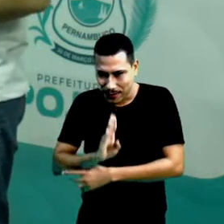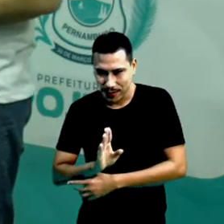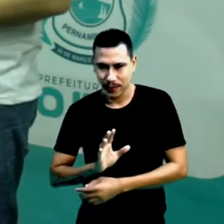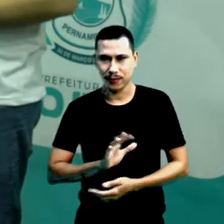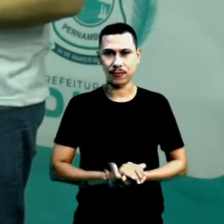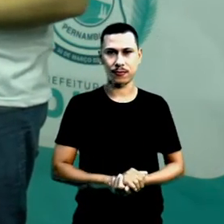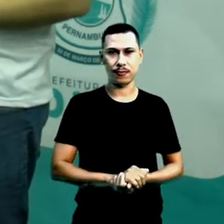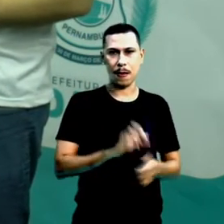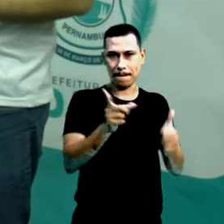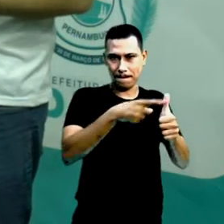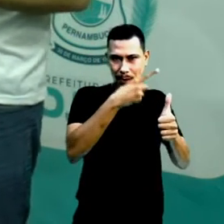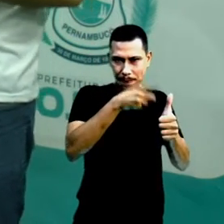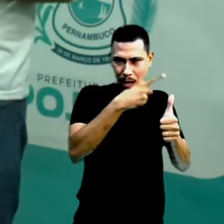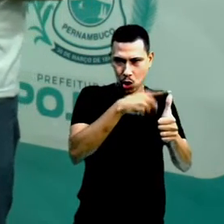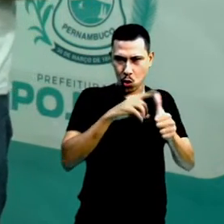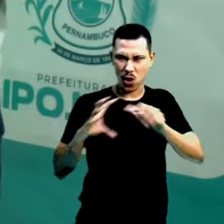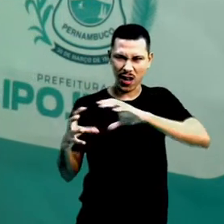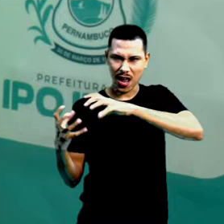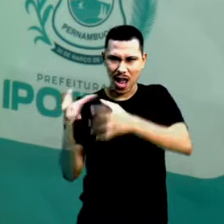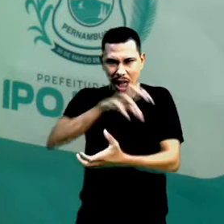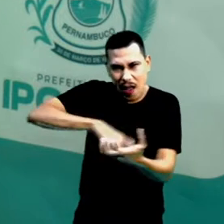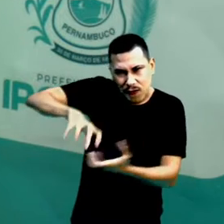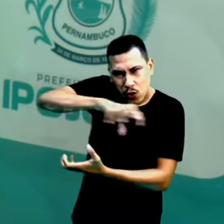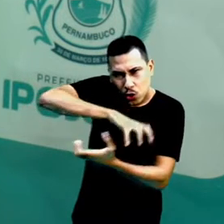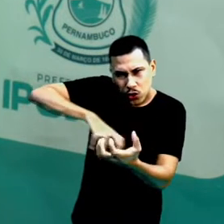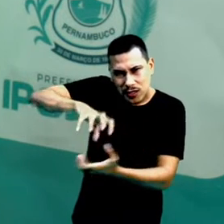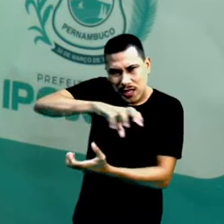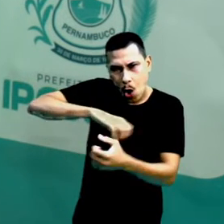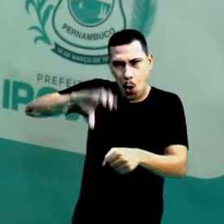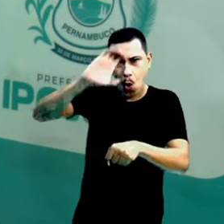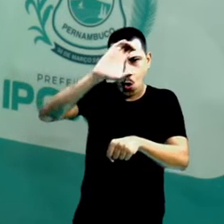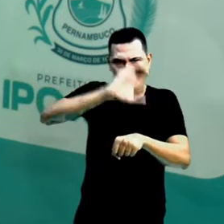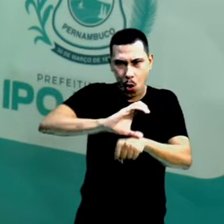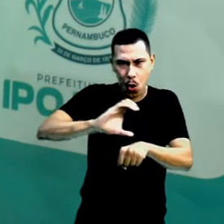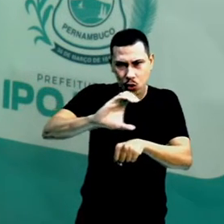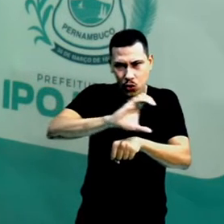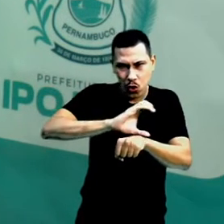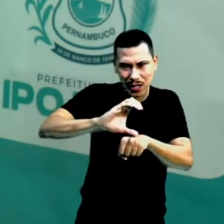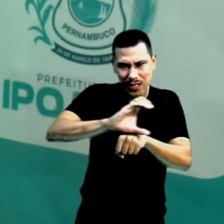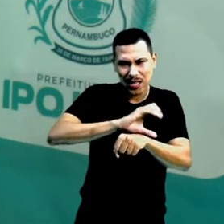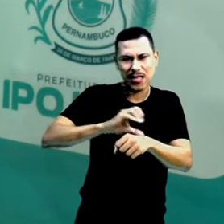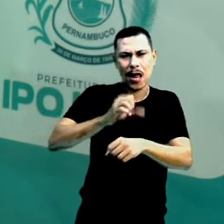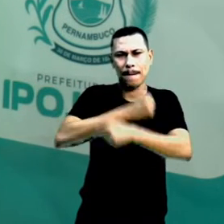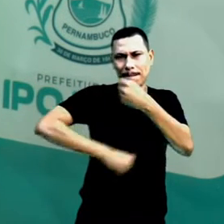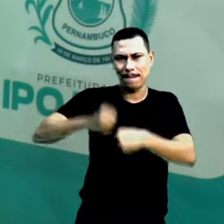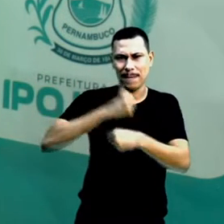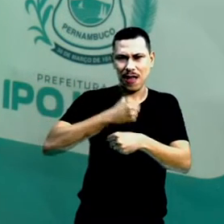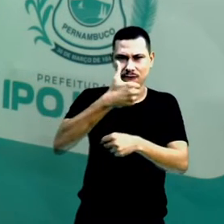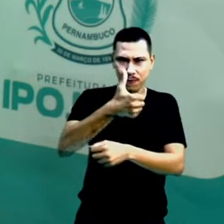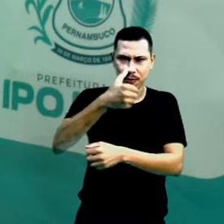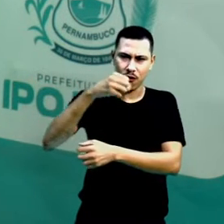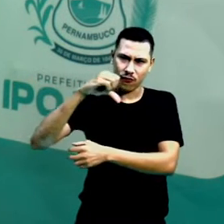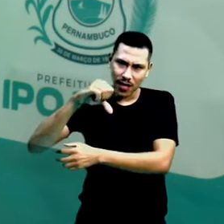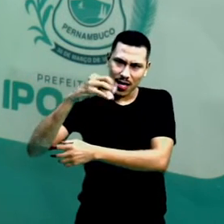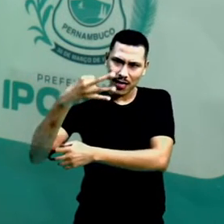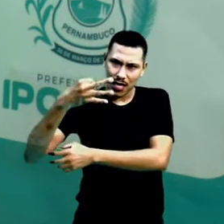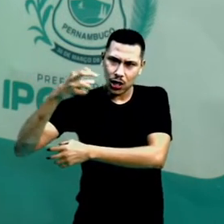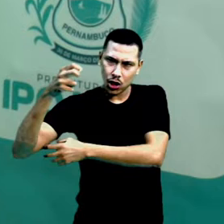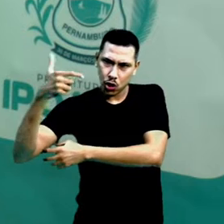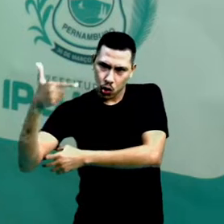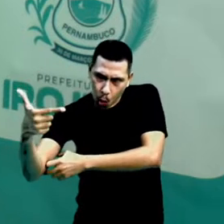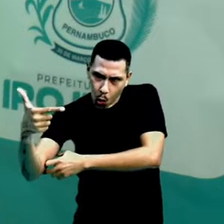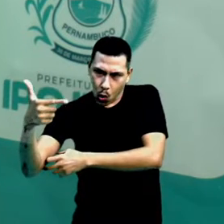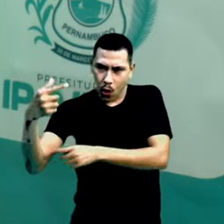nós vamos ter a Revolução Constitucionalista de 32, né? Foi uma guerra civil, tá certo? Liderada por